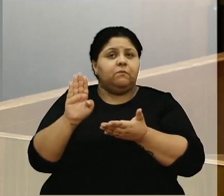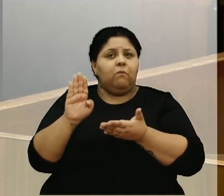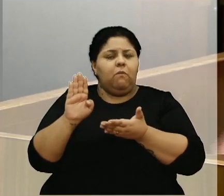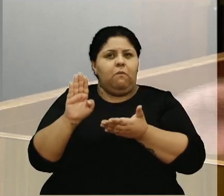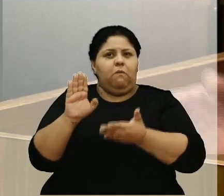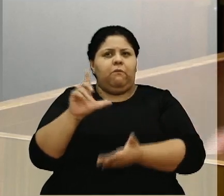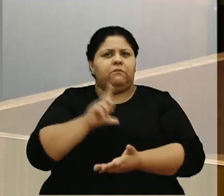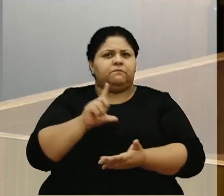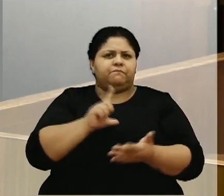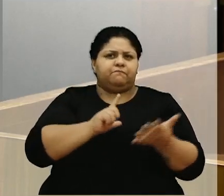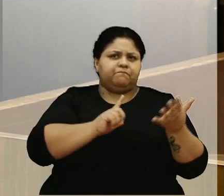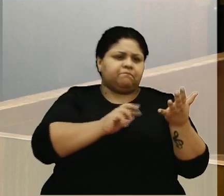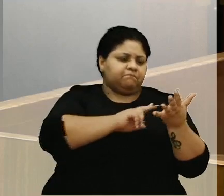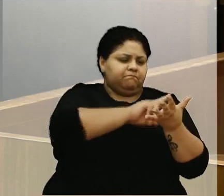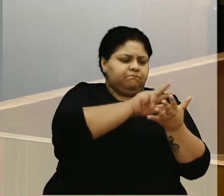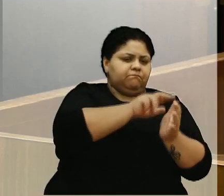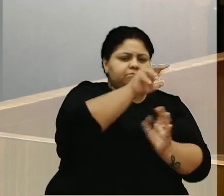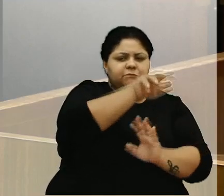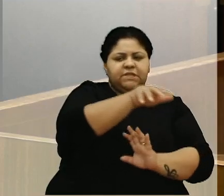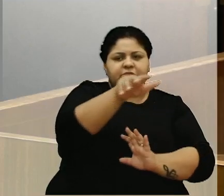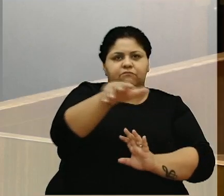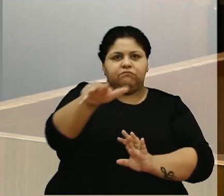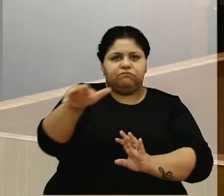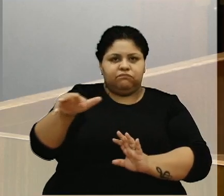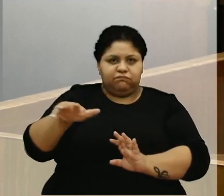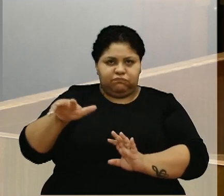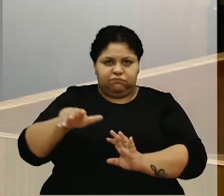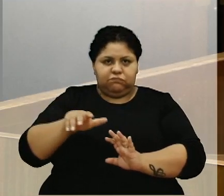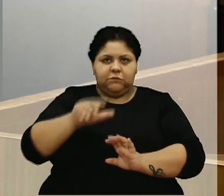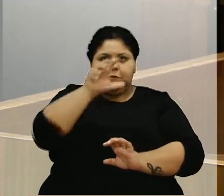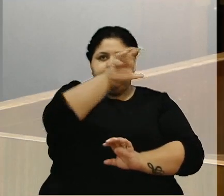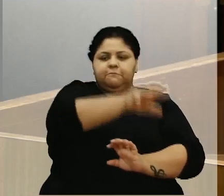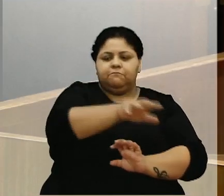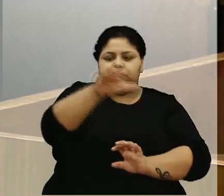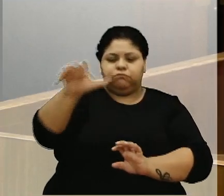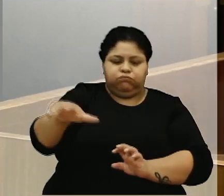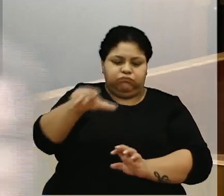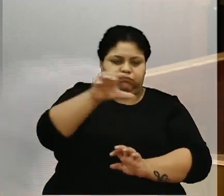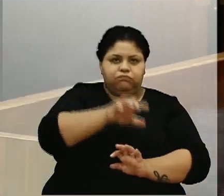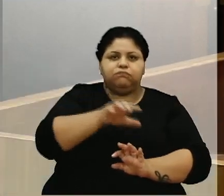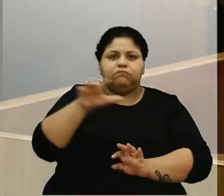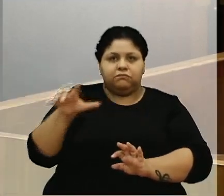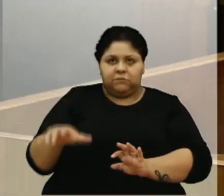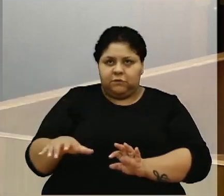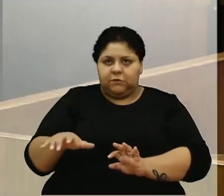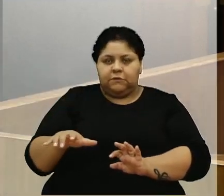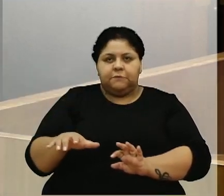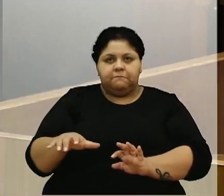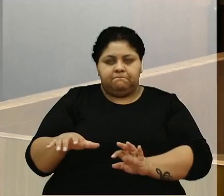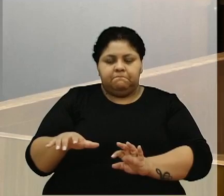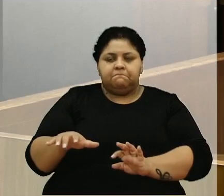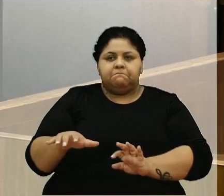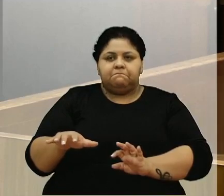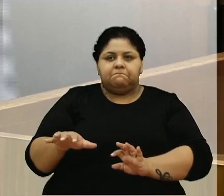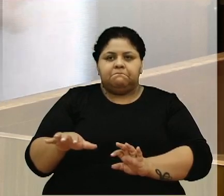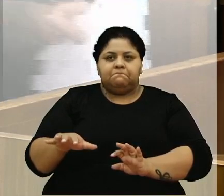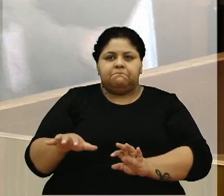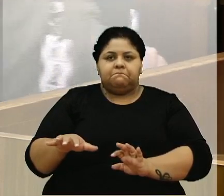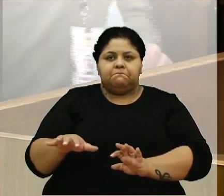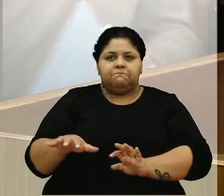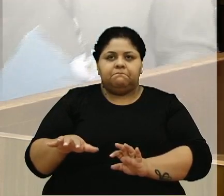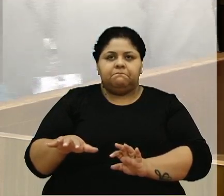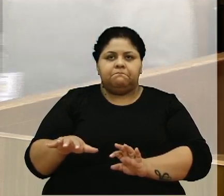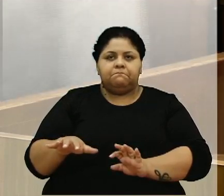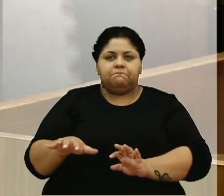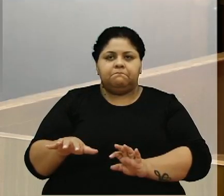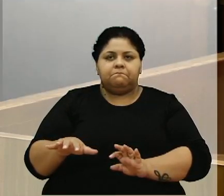tem diversos departamentos, diversos departamentos a UAB